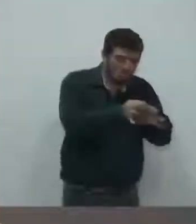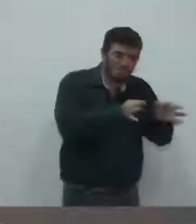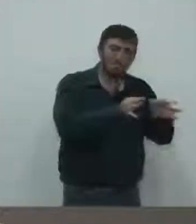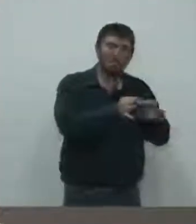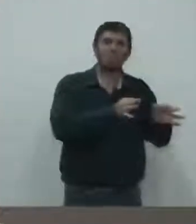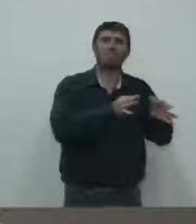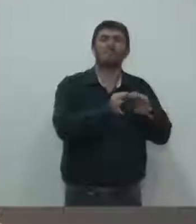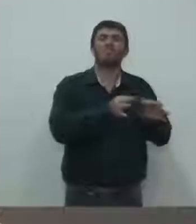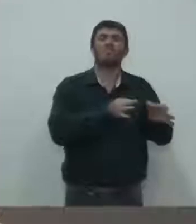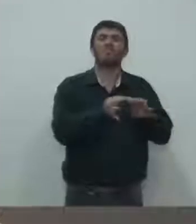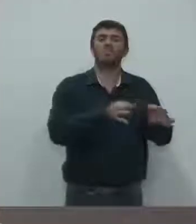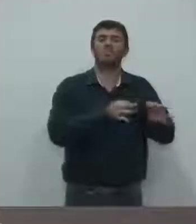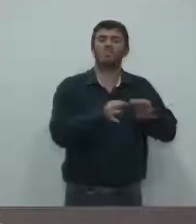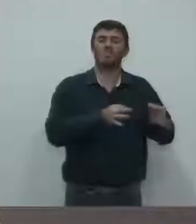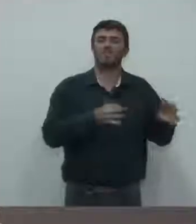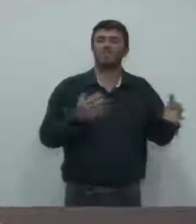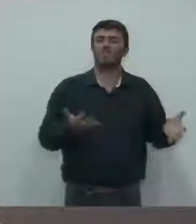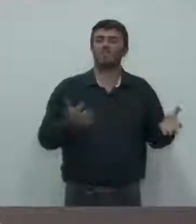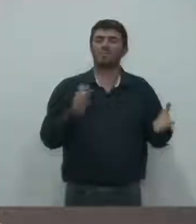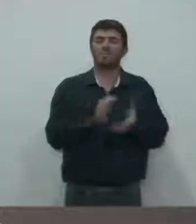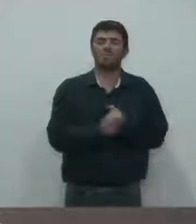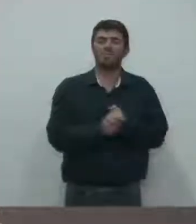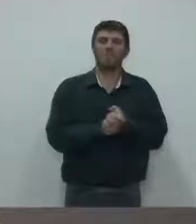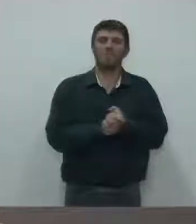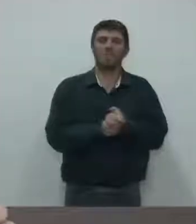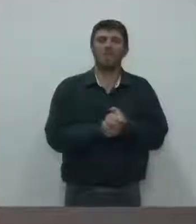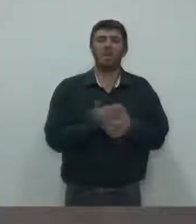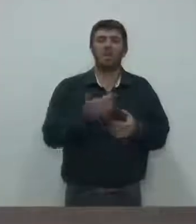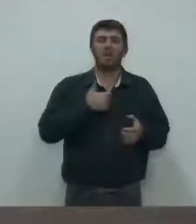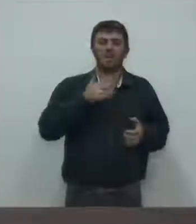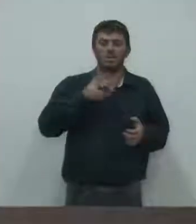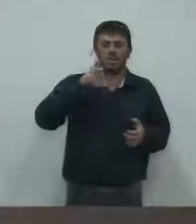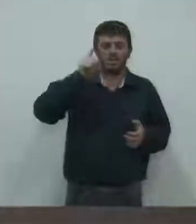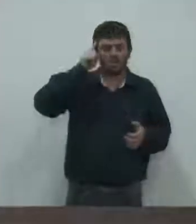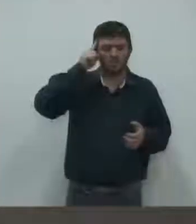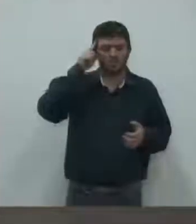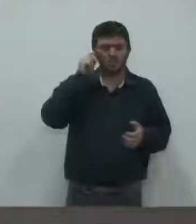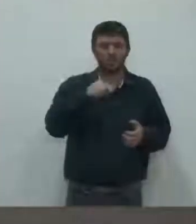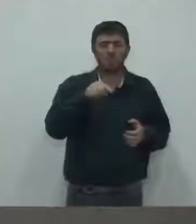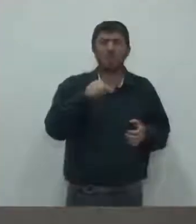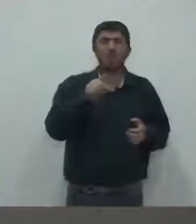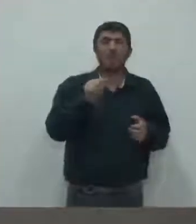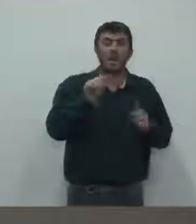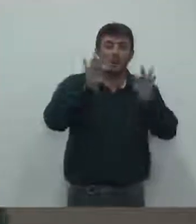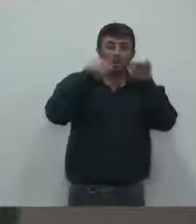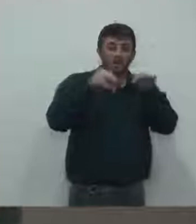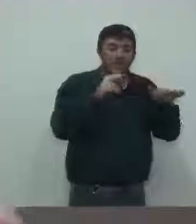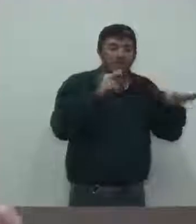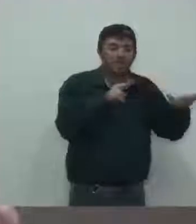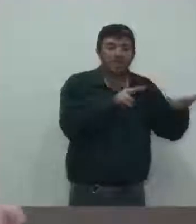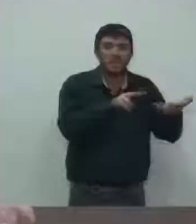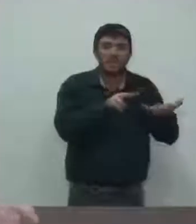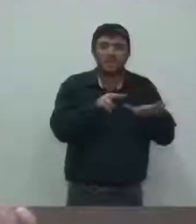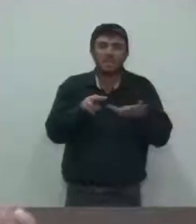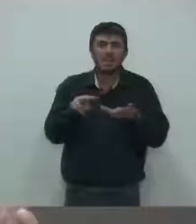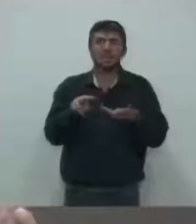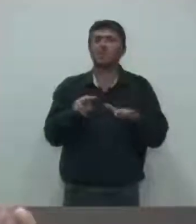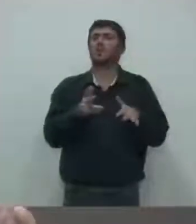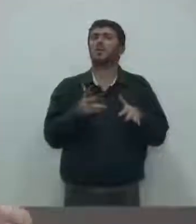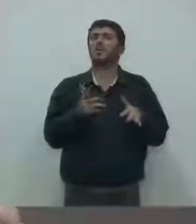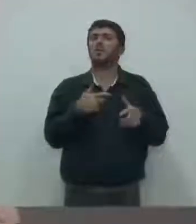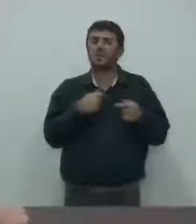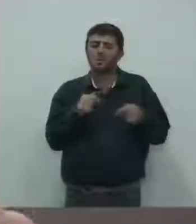Eu vejo, em alguns finais de semana, aí tem uma população que frequenta ali, de jovens, e eu acho que a gente tem que cuidar dessa